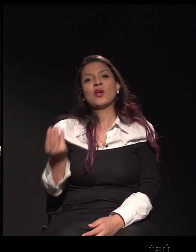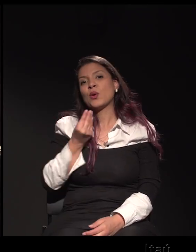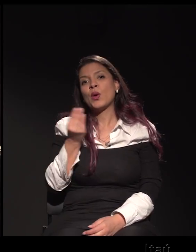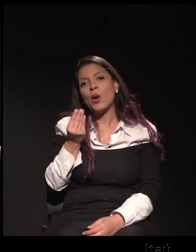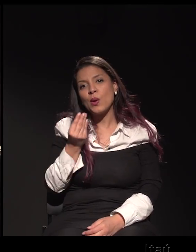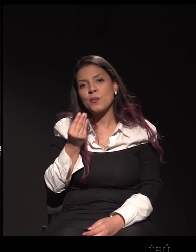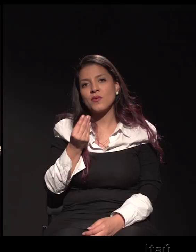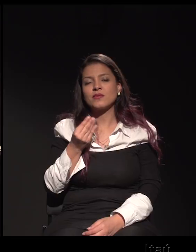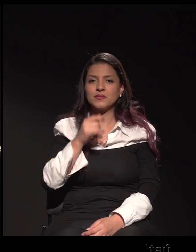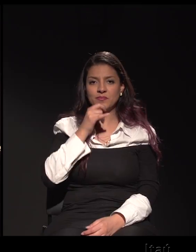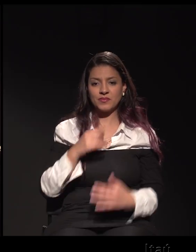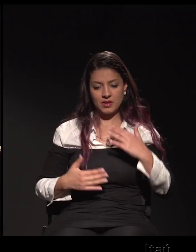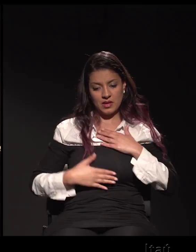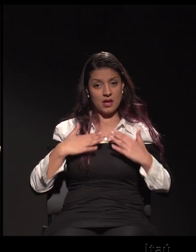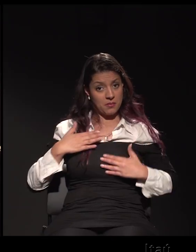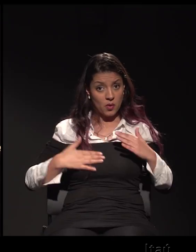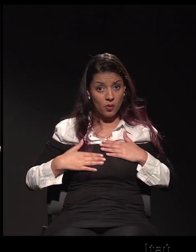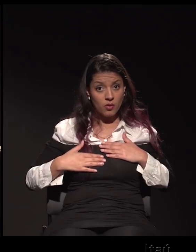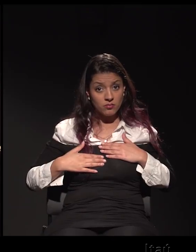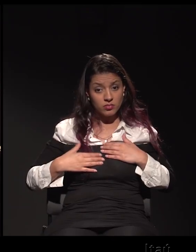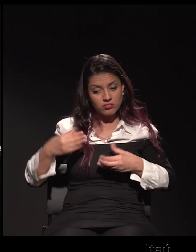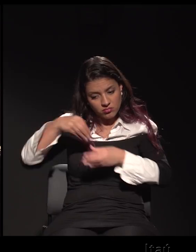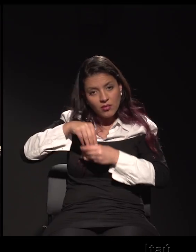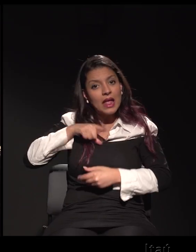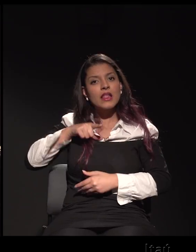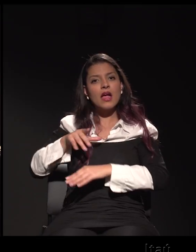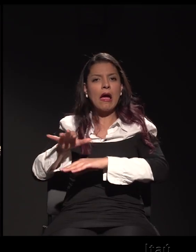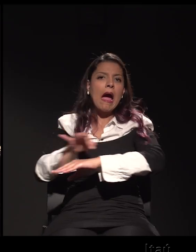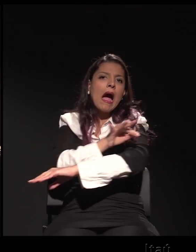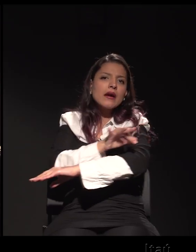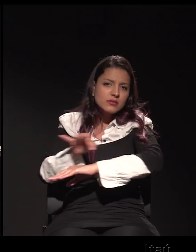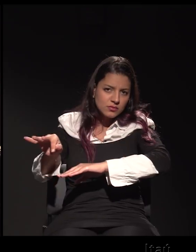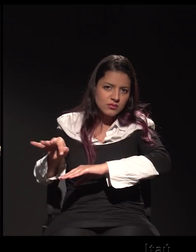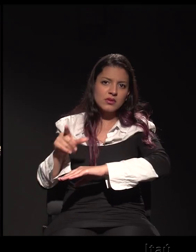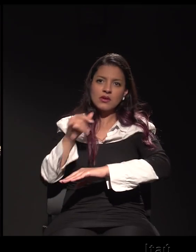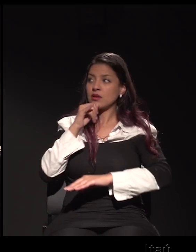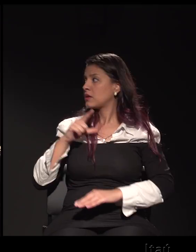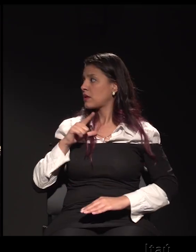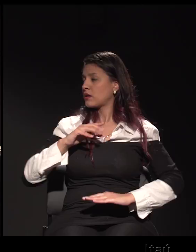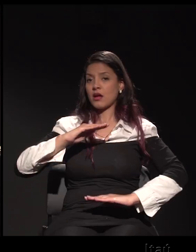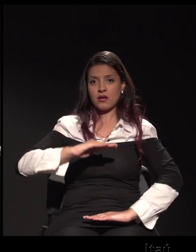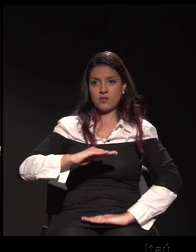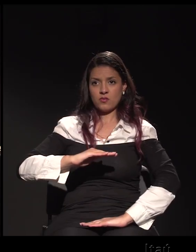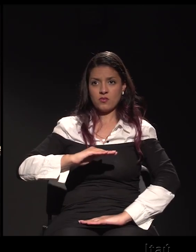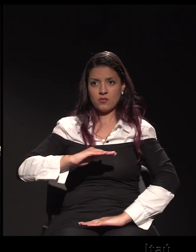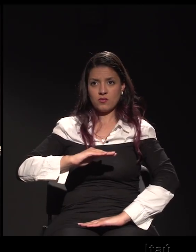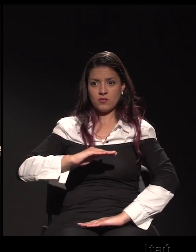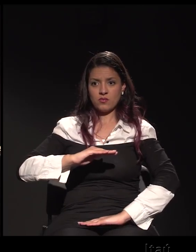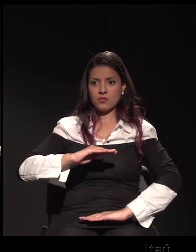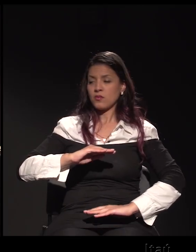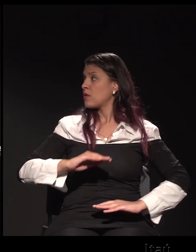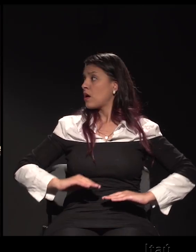para o meu corpo? Ele é uma arquitetura. Então eu tenho aqui R1, os graves. Não só